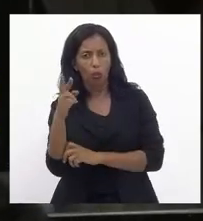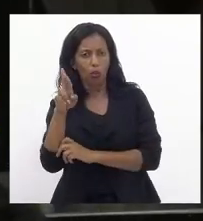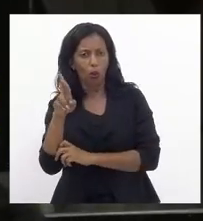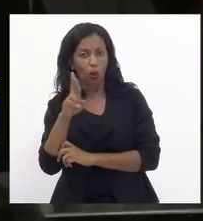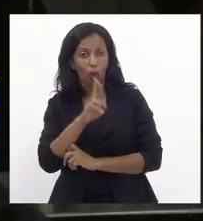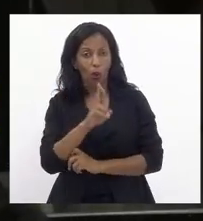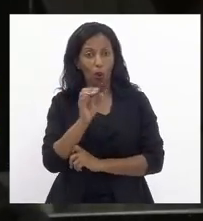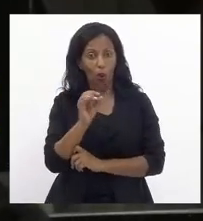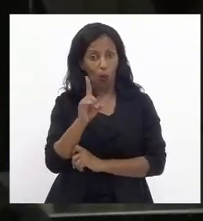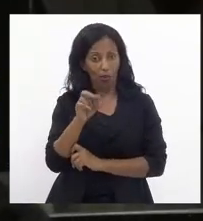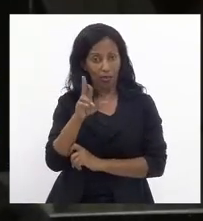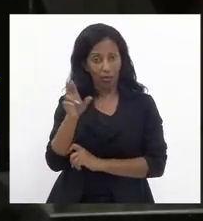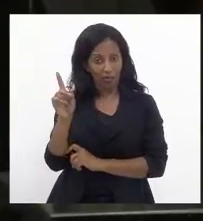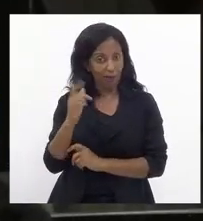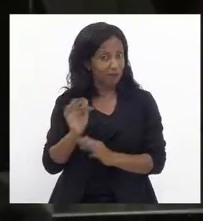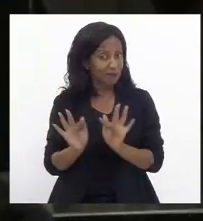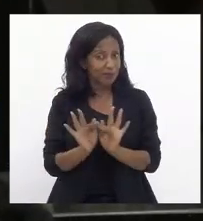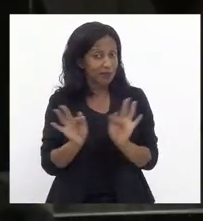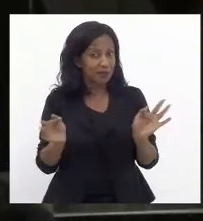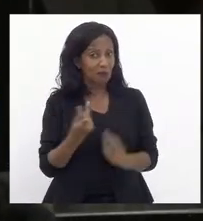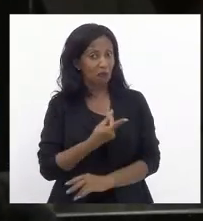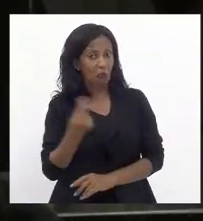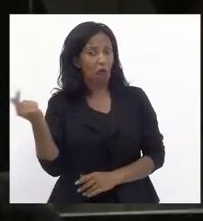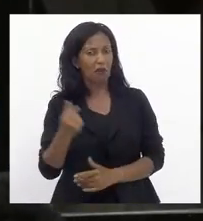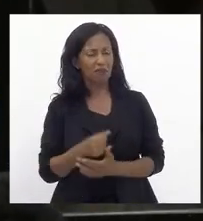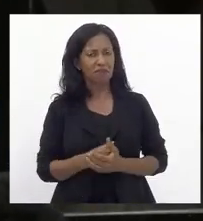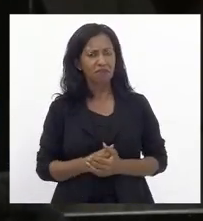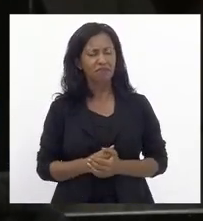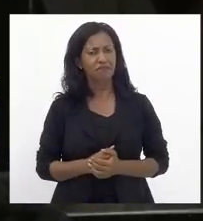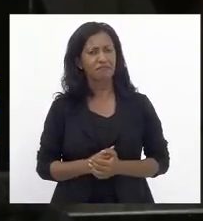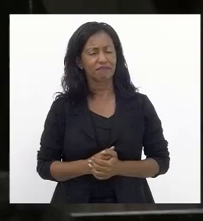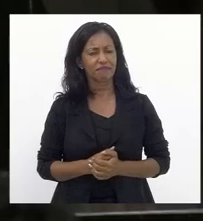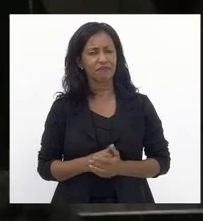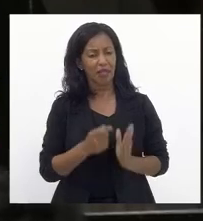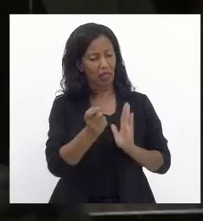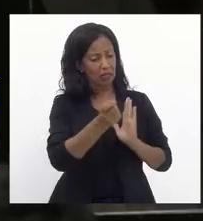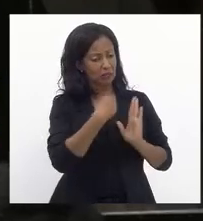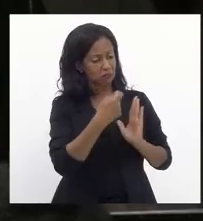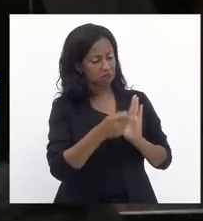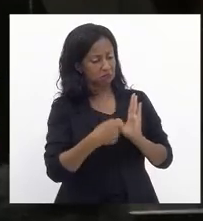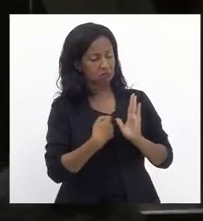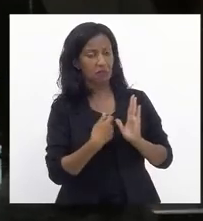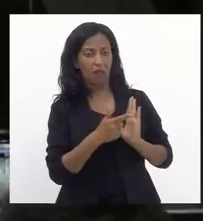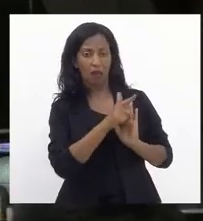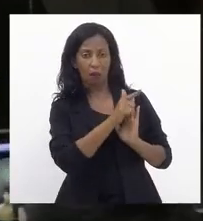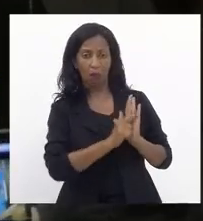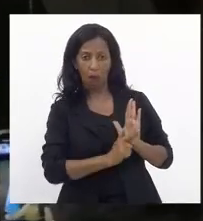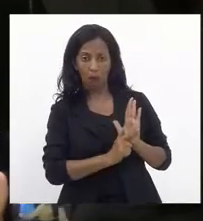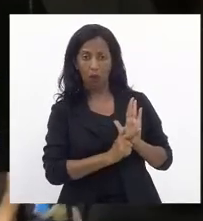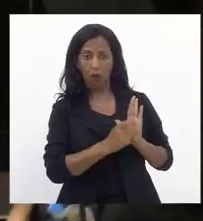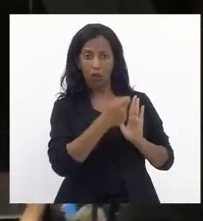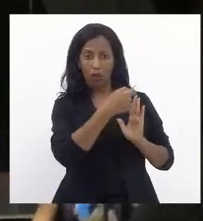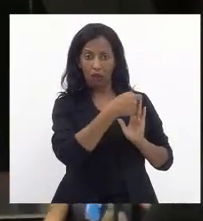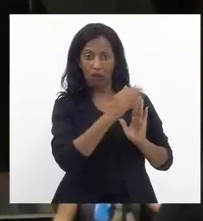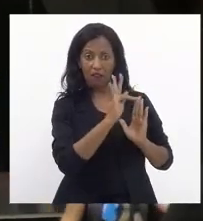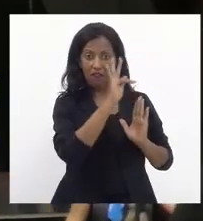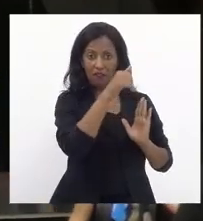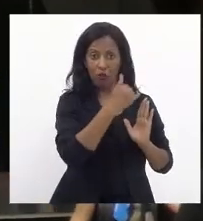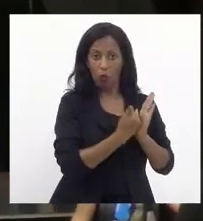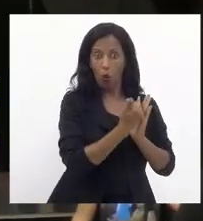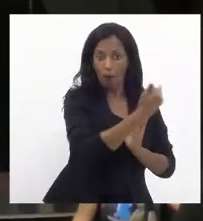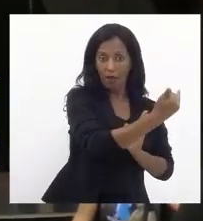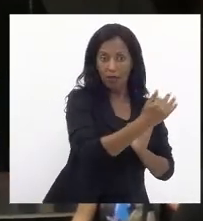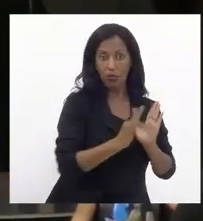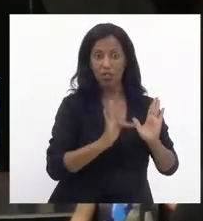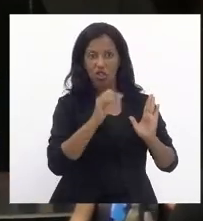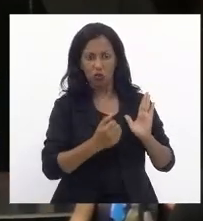Rodrigo, deputada Marta Rocha, simplesmente foi embora. Ele assinou a ficha de início e de término,